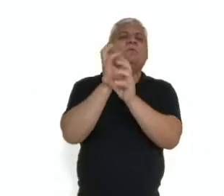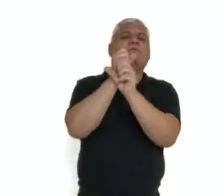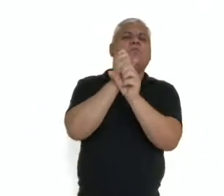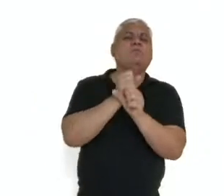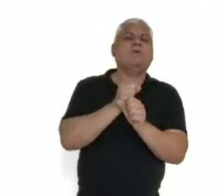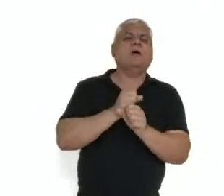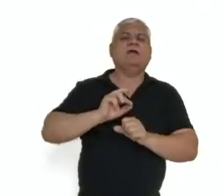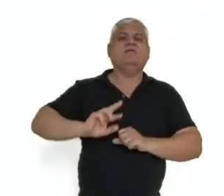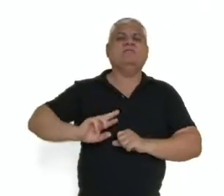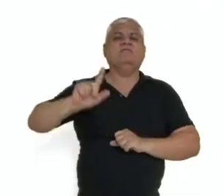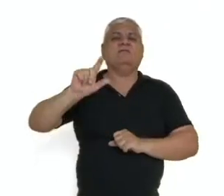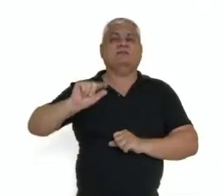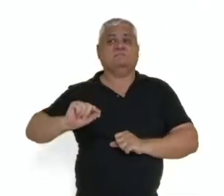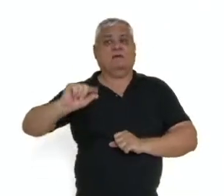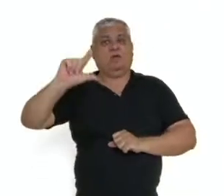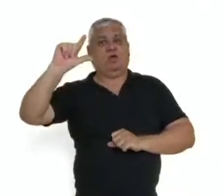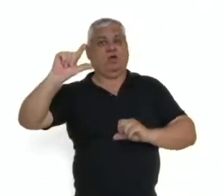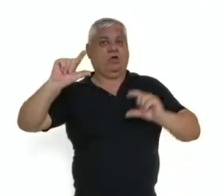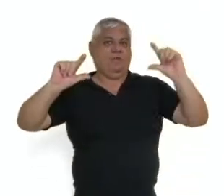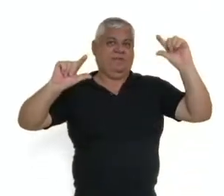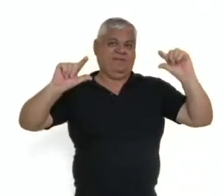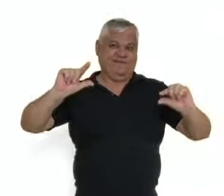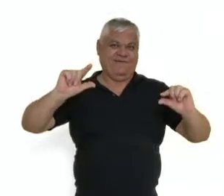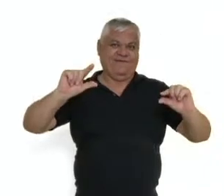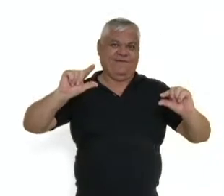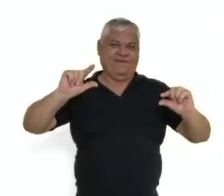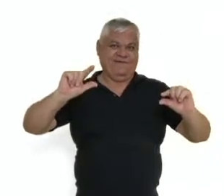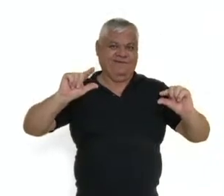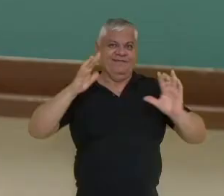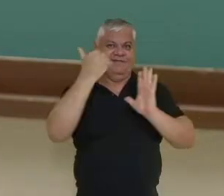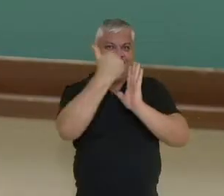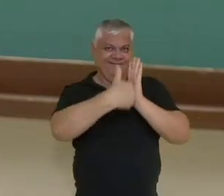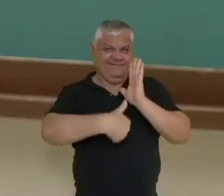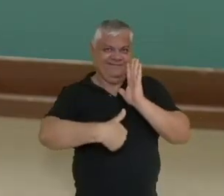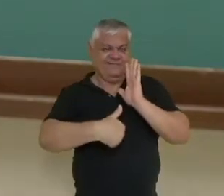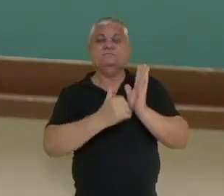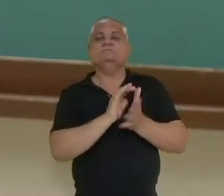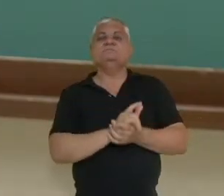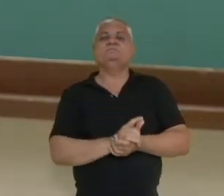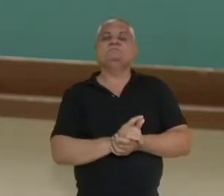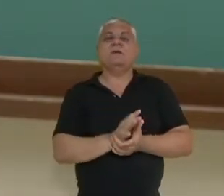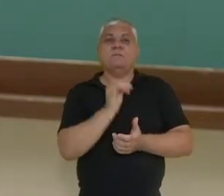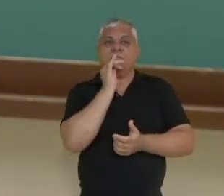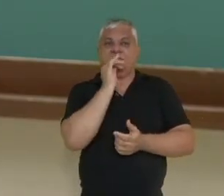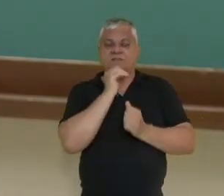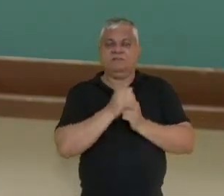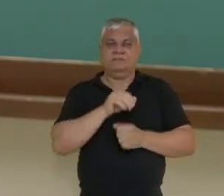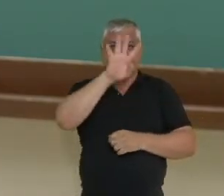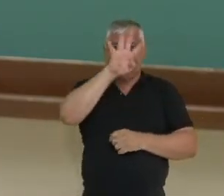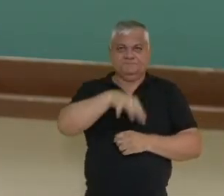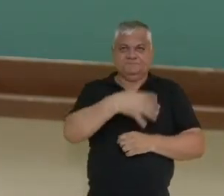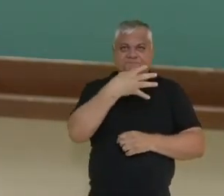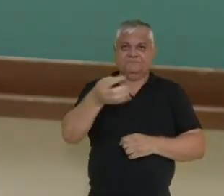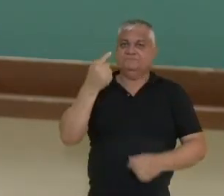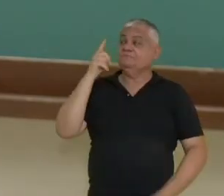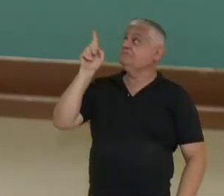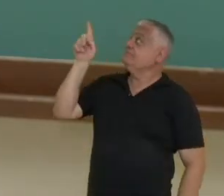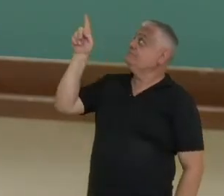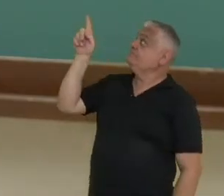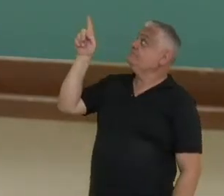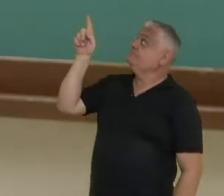a diferença entre o maior e o menor valor. Então, veja, aqui nessa tabela nós